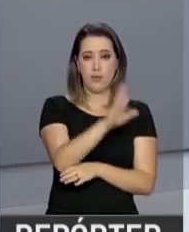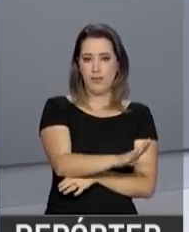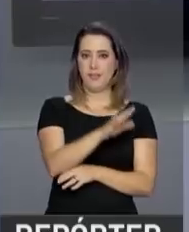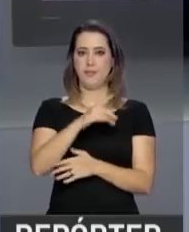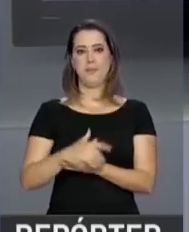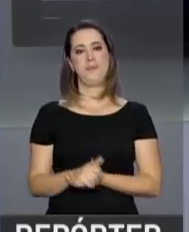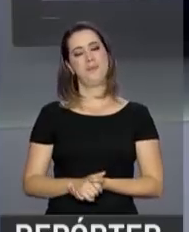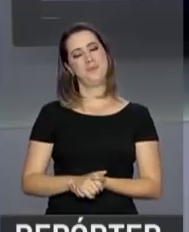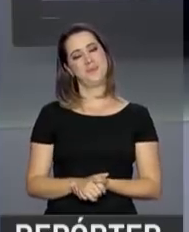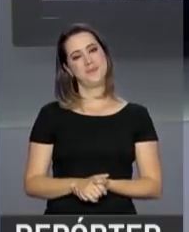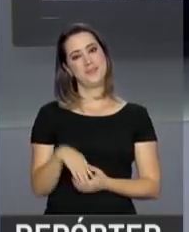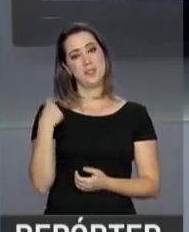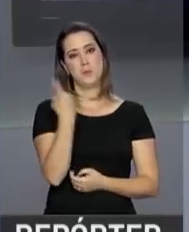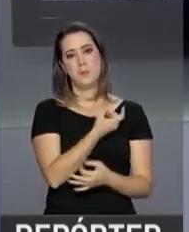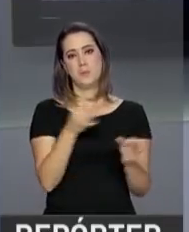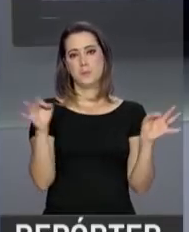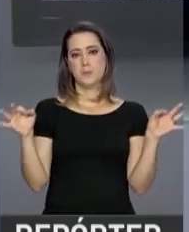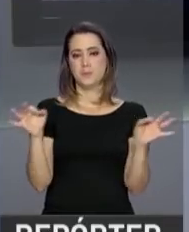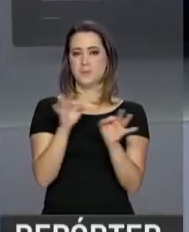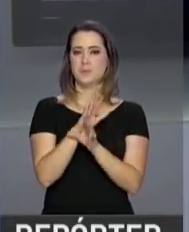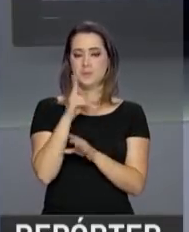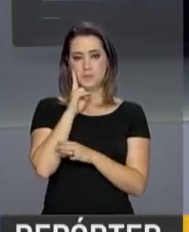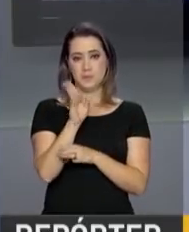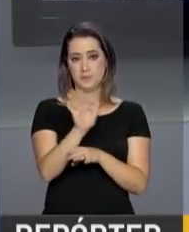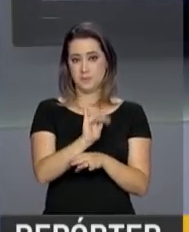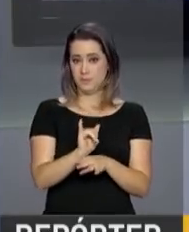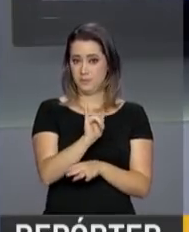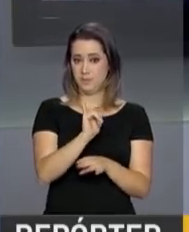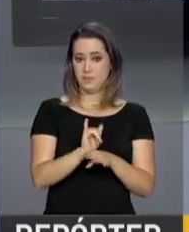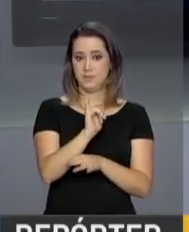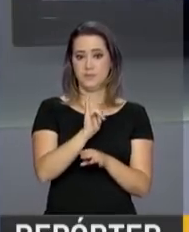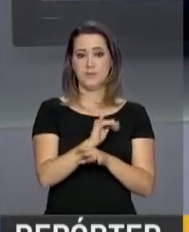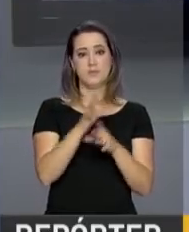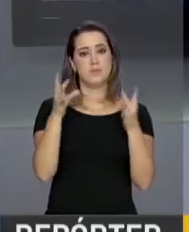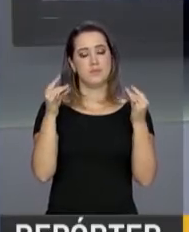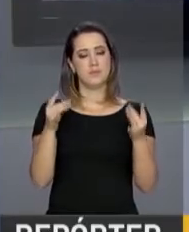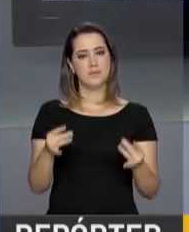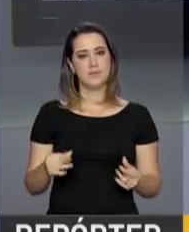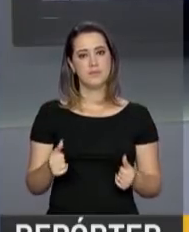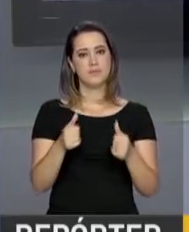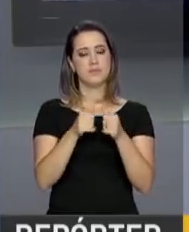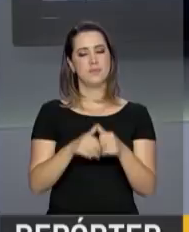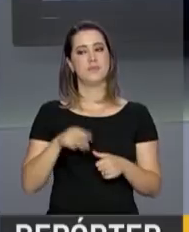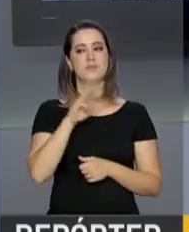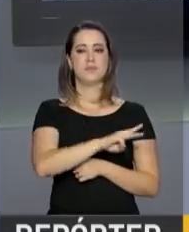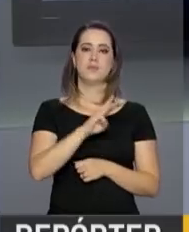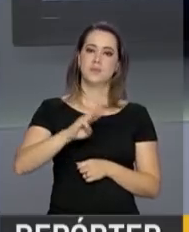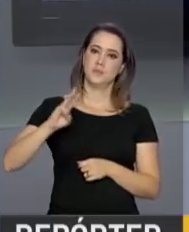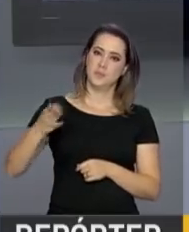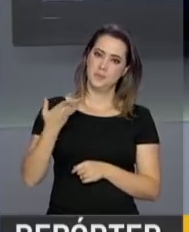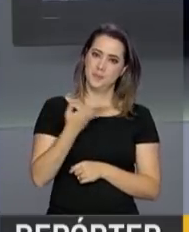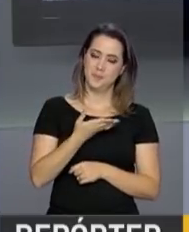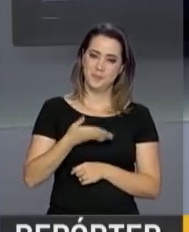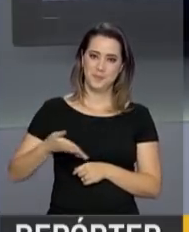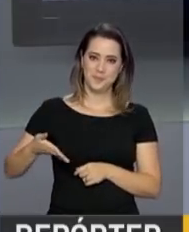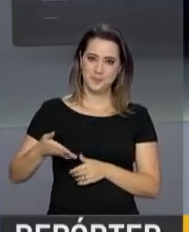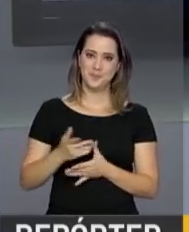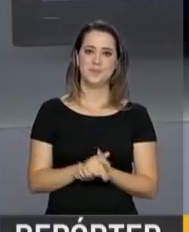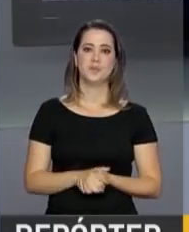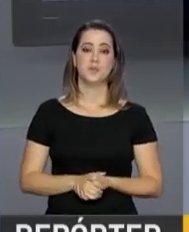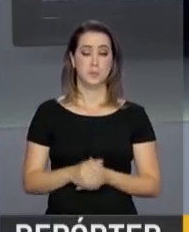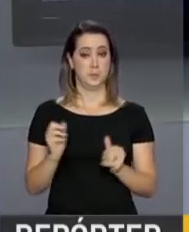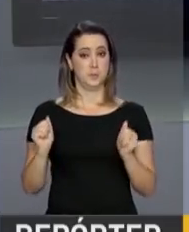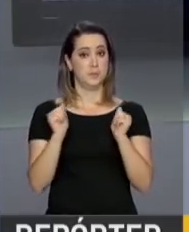tarde. Nós ficamos por aqui. Você pode rever as reportagens no YouTube. E toda a nossa programação também está na página da NBR na